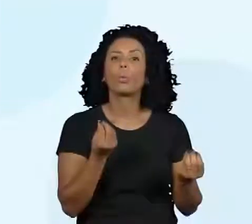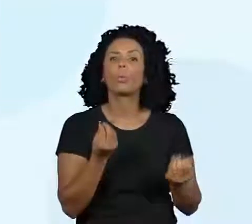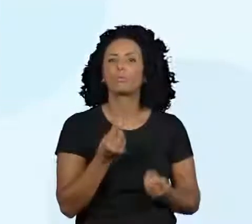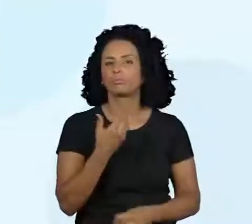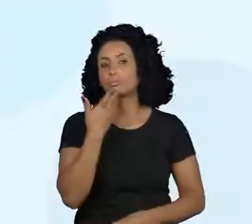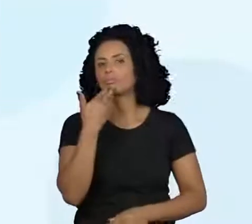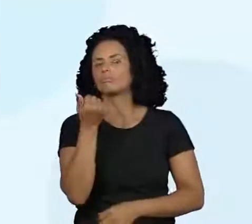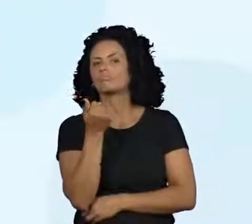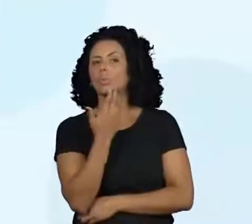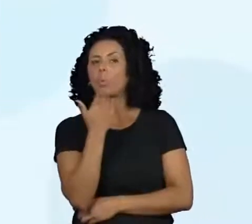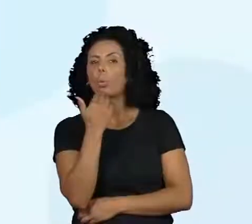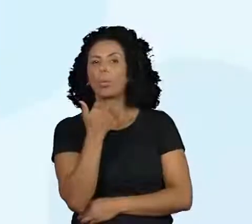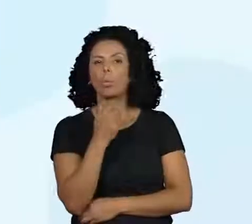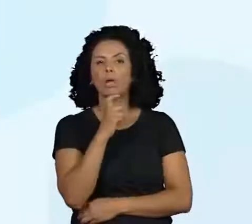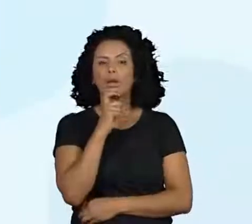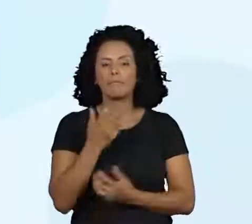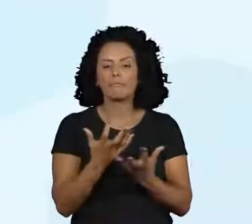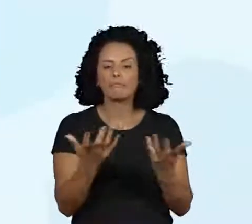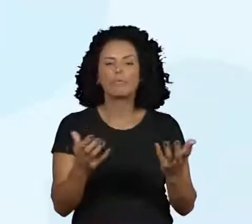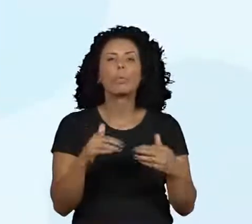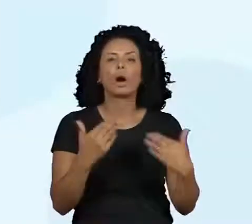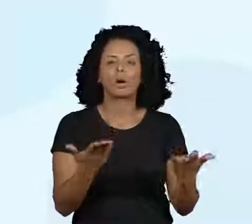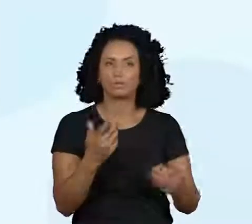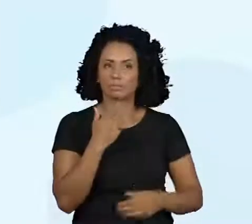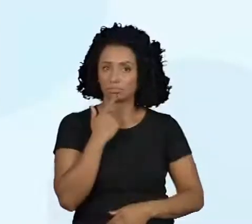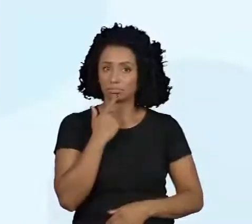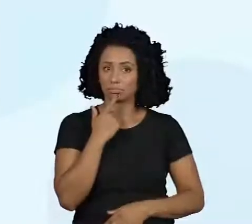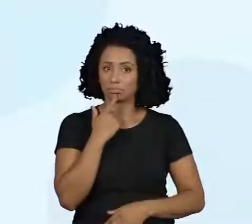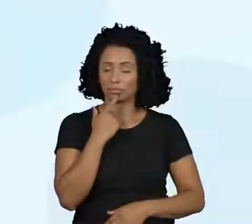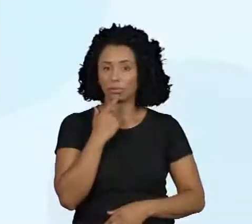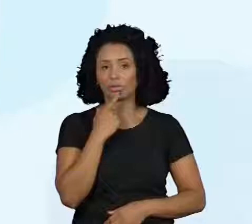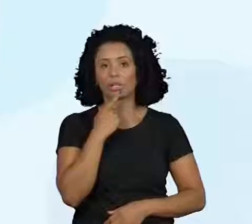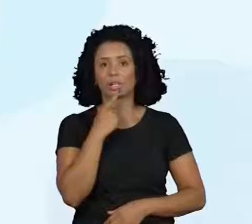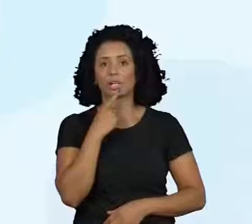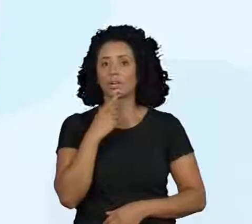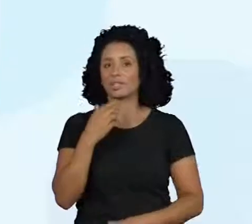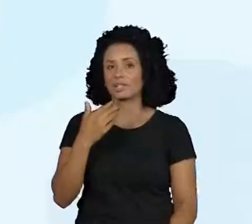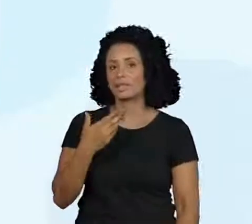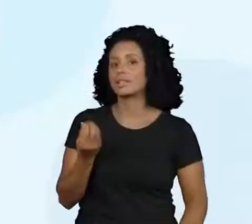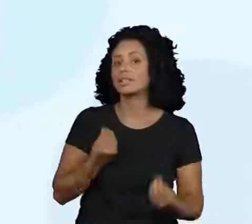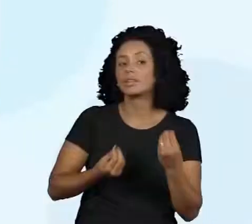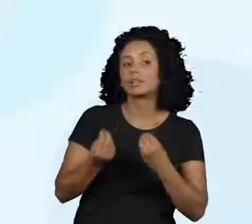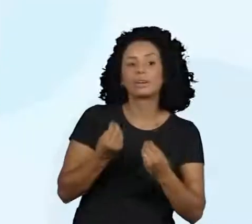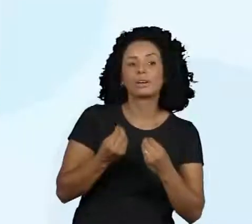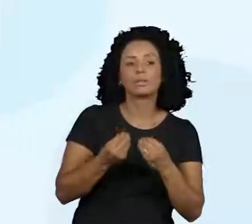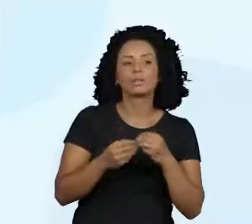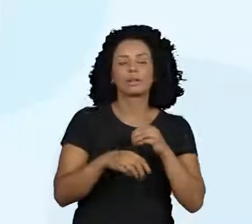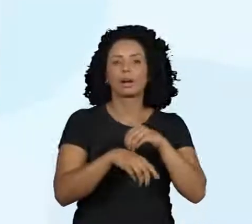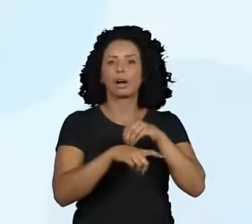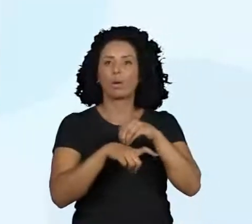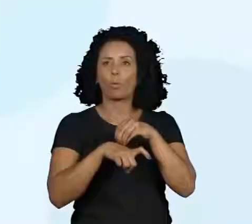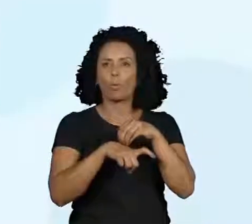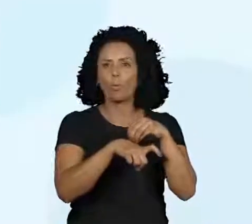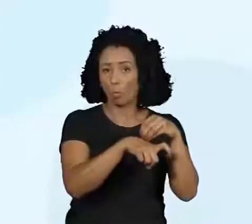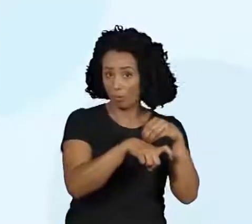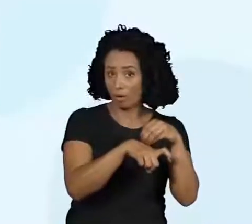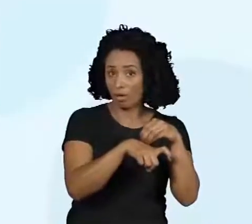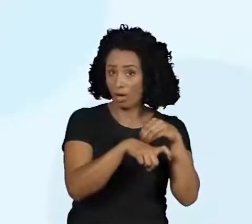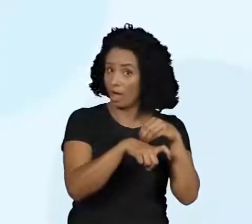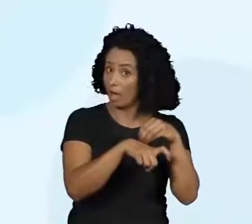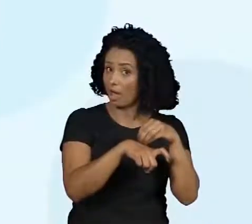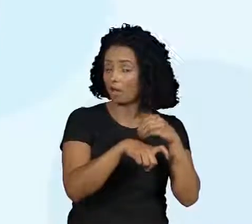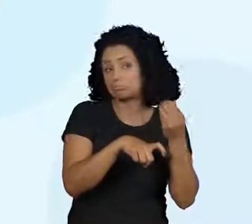de planta. É o caracol? Então, você vai fazer uma setinha de a planta serve